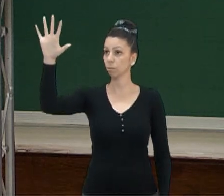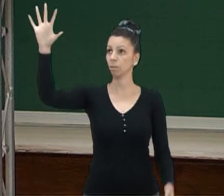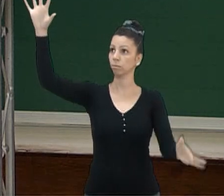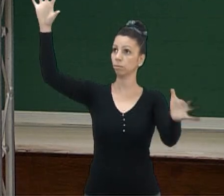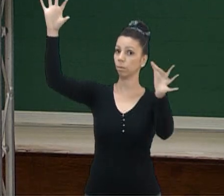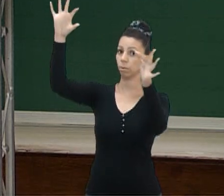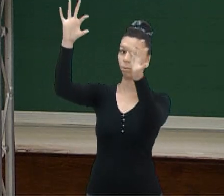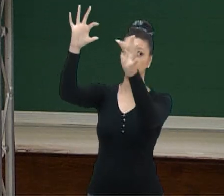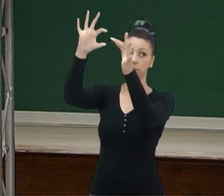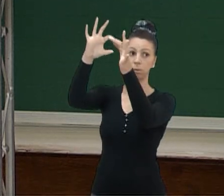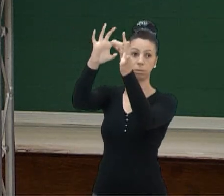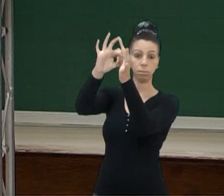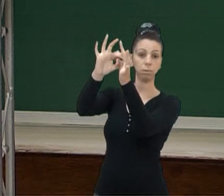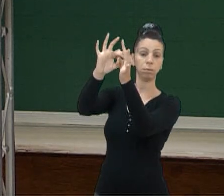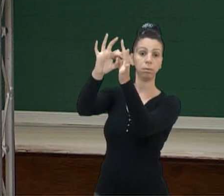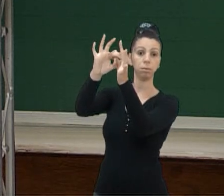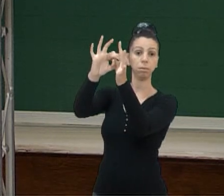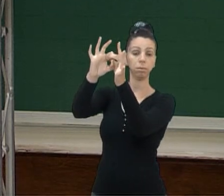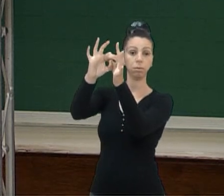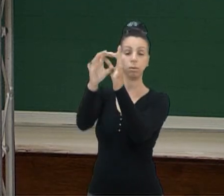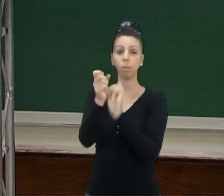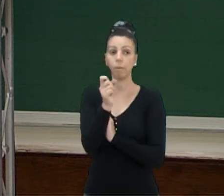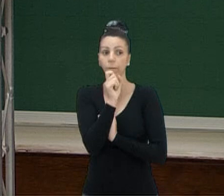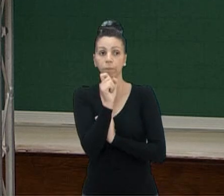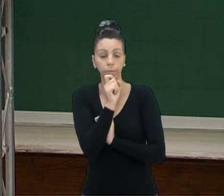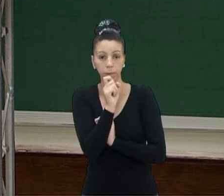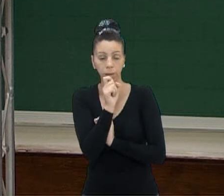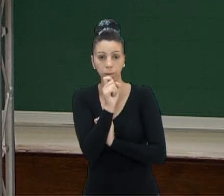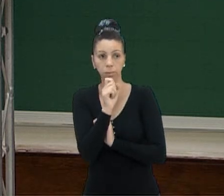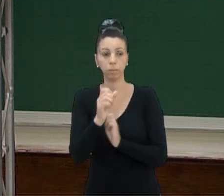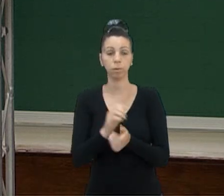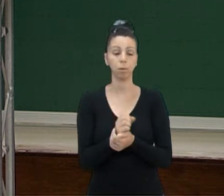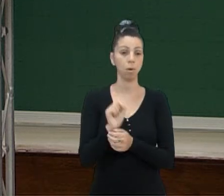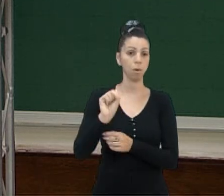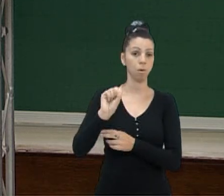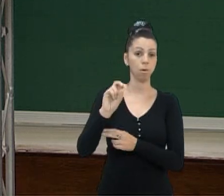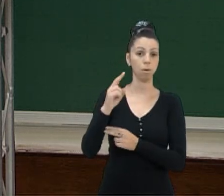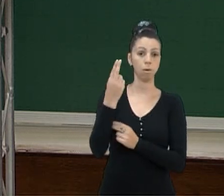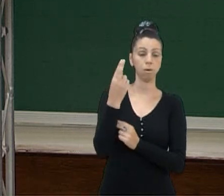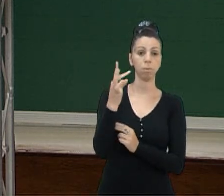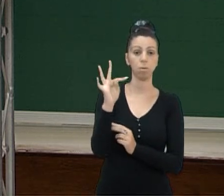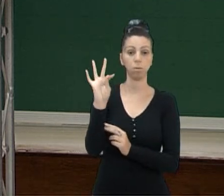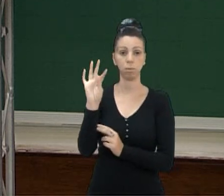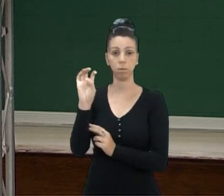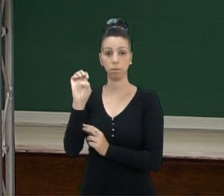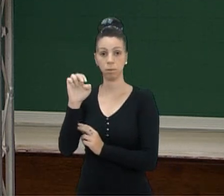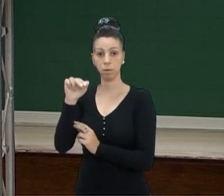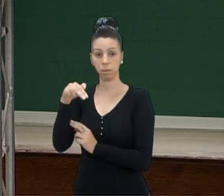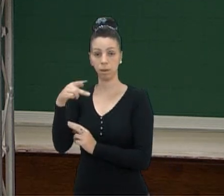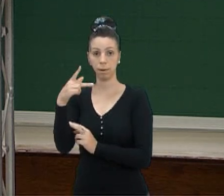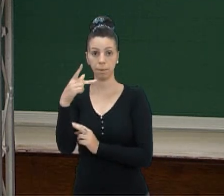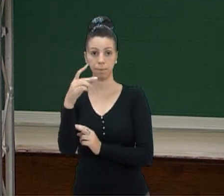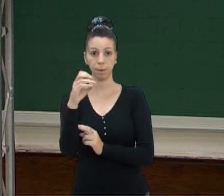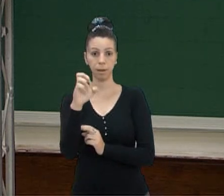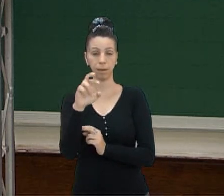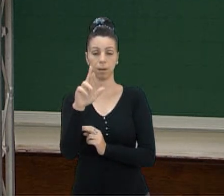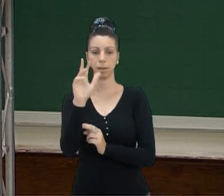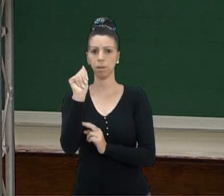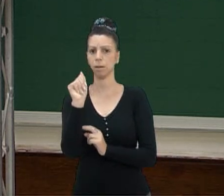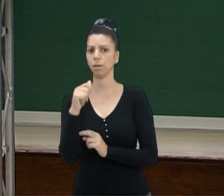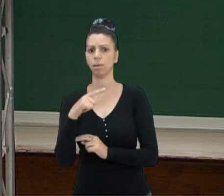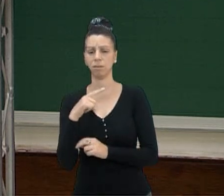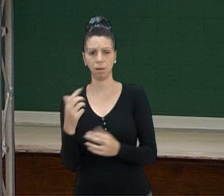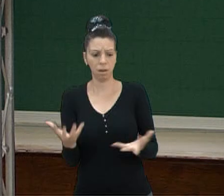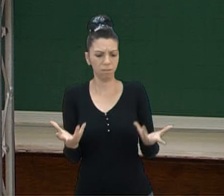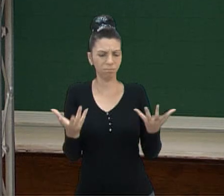ligados à região geográfica onde eles se localizam. Ou zona temperada, que nós vamos ter verões relativamente quentes